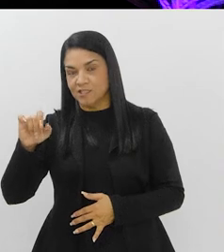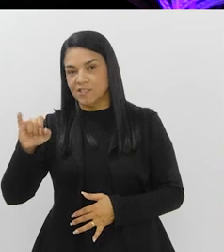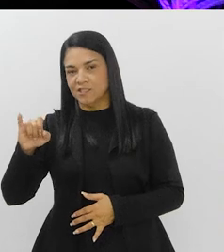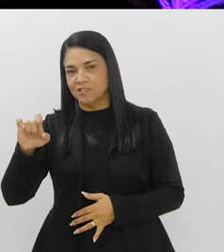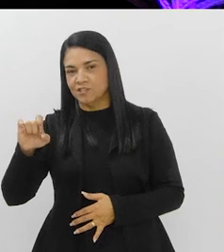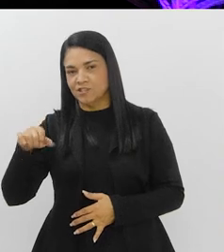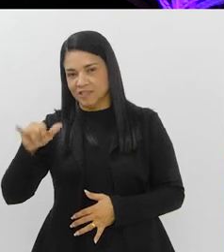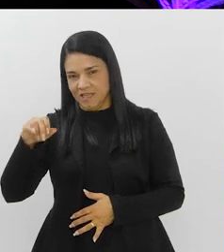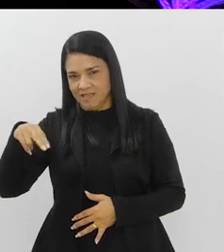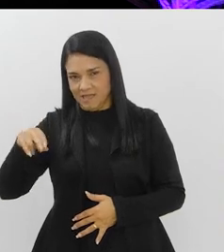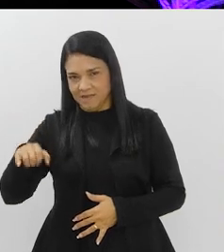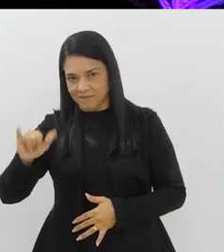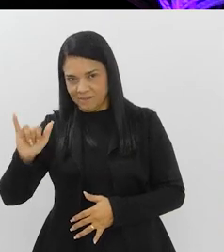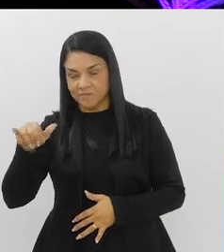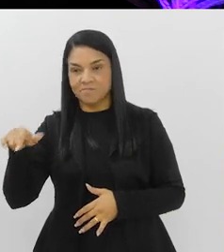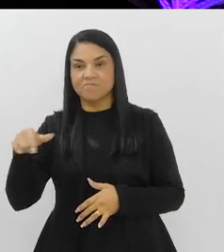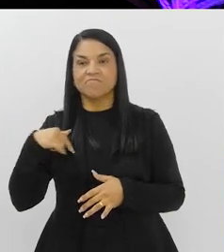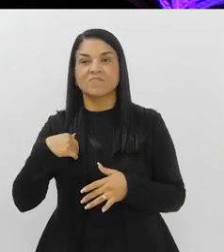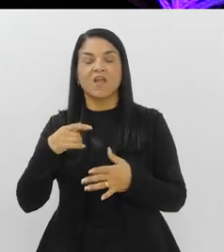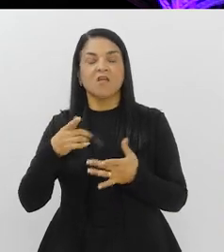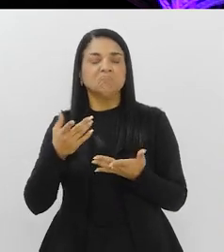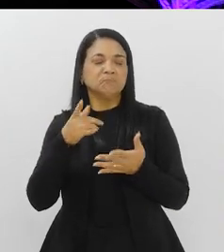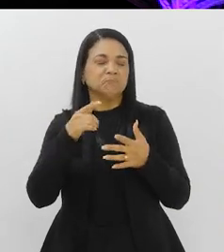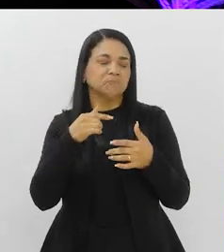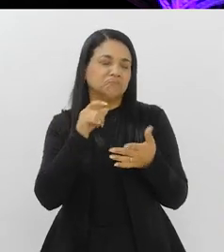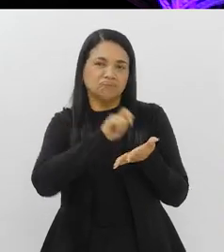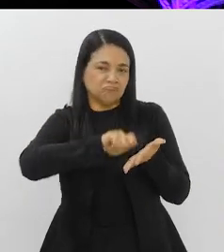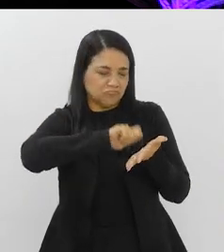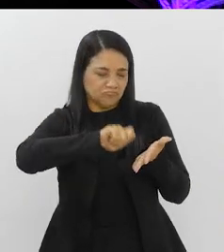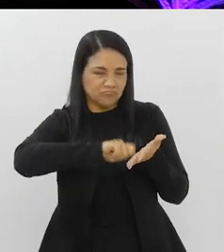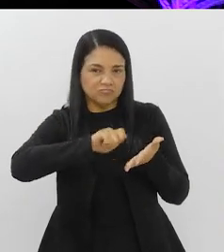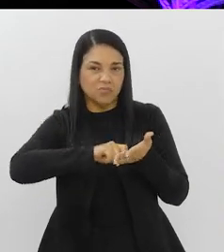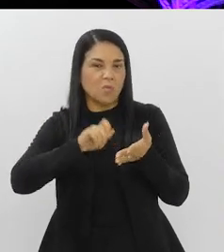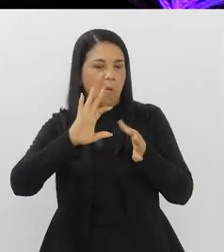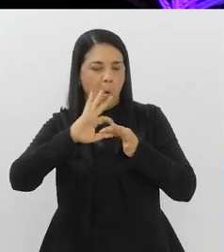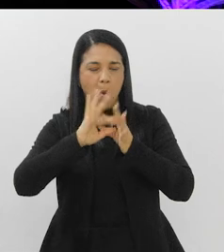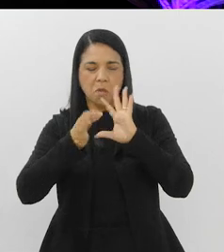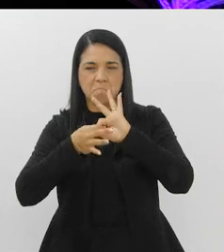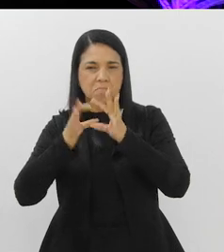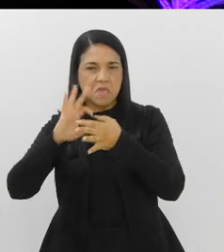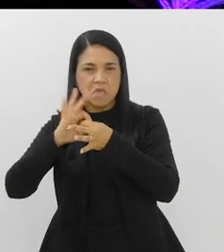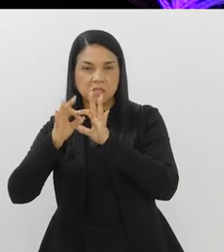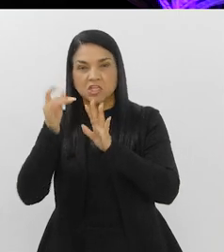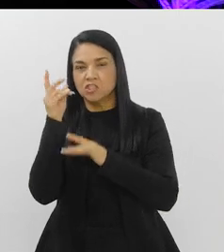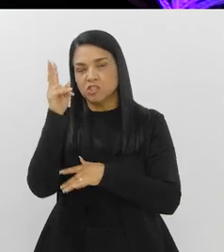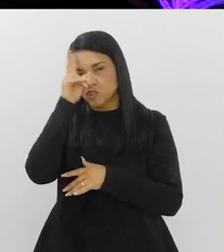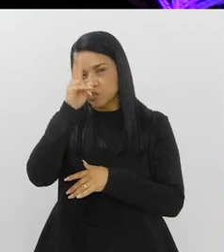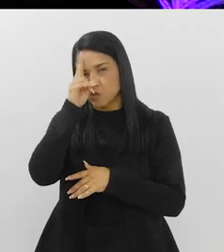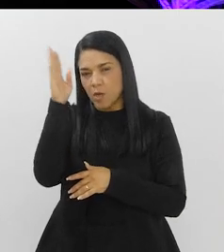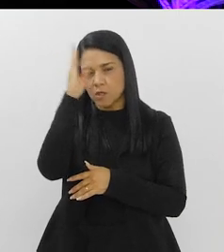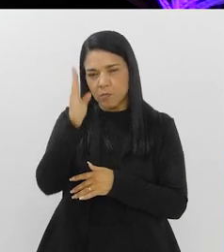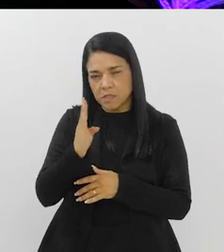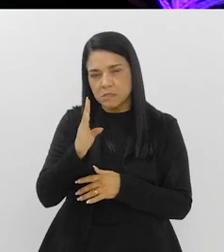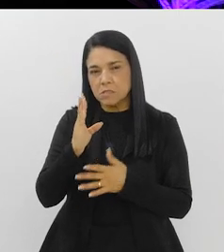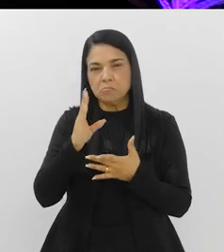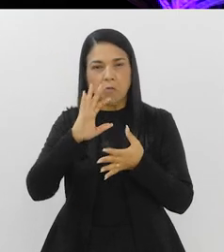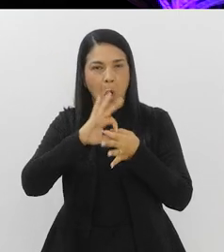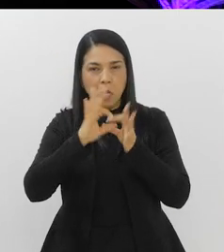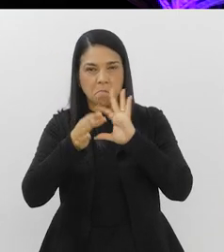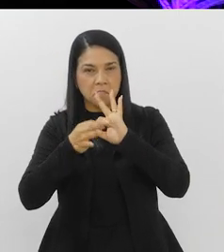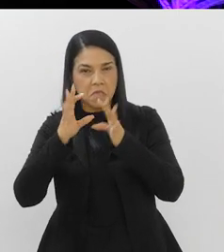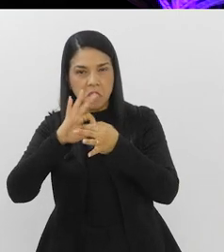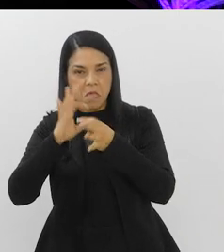segundo bimestre é o seguinte sua nota vai ser um trabalho aí sobre olimpíada Aí você coloca aí a história do Brasil na Olimpíada a história das